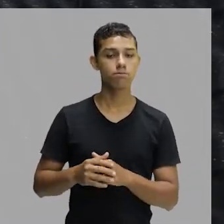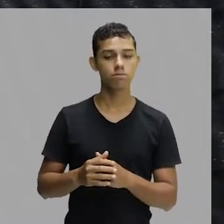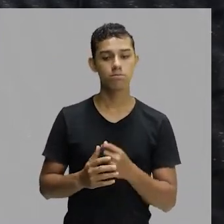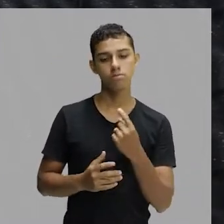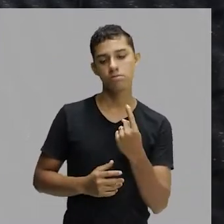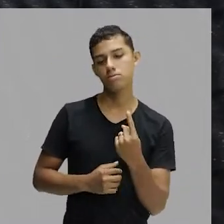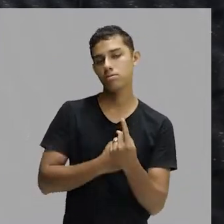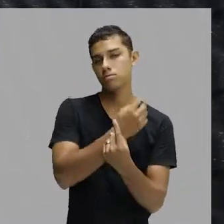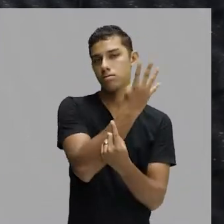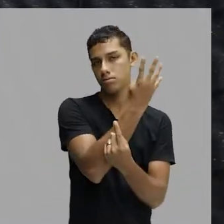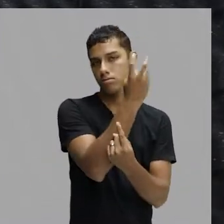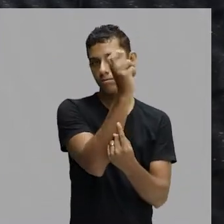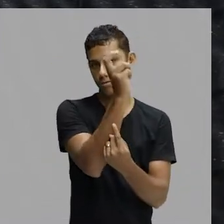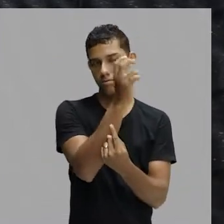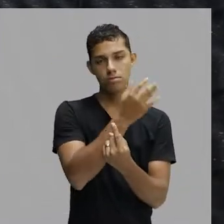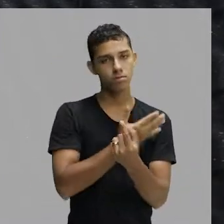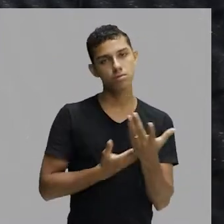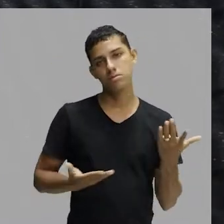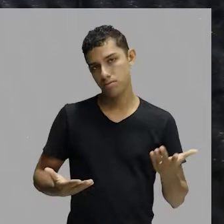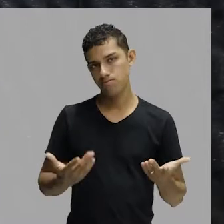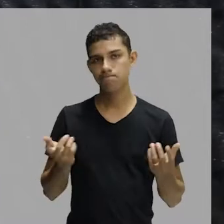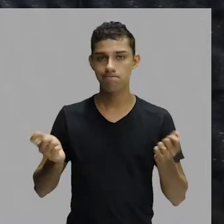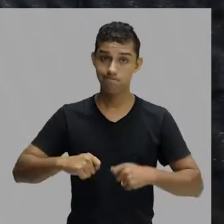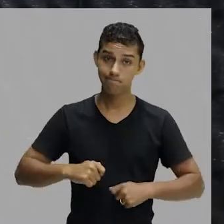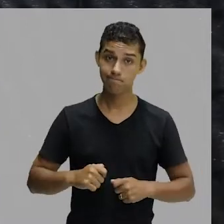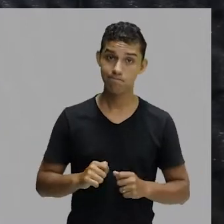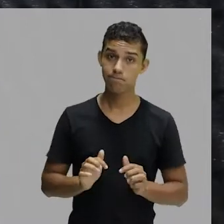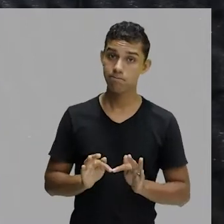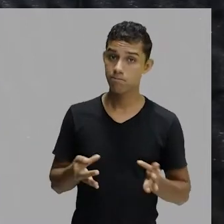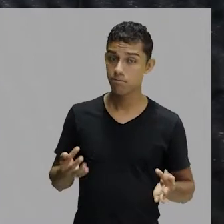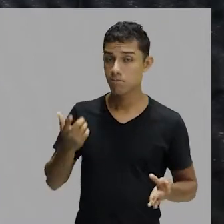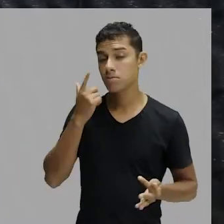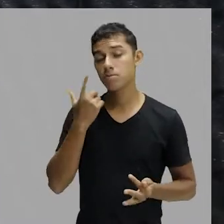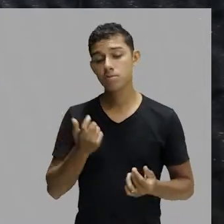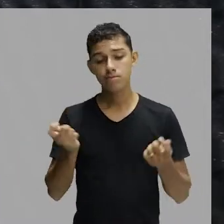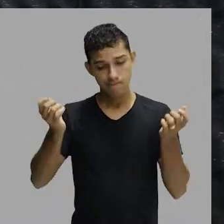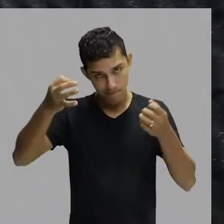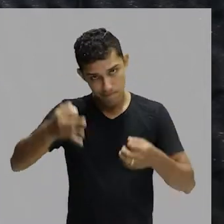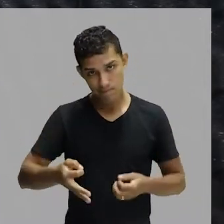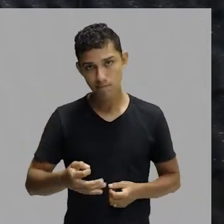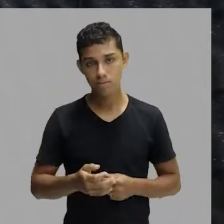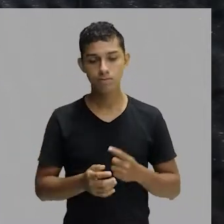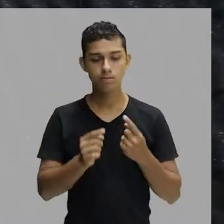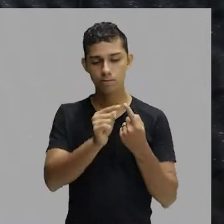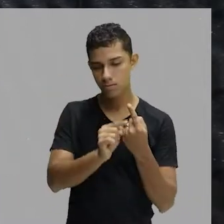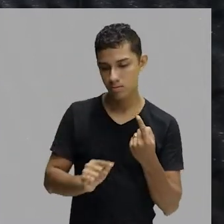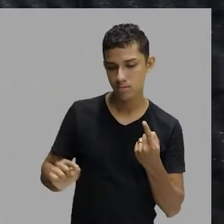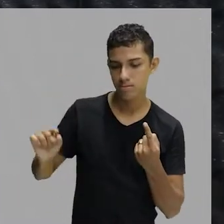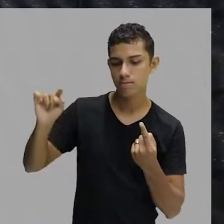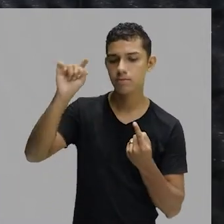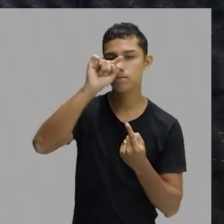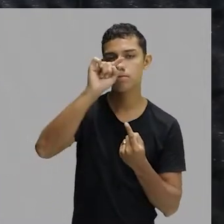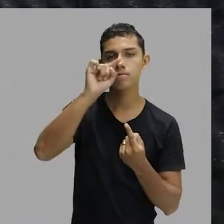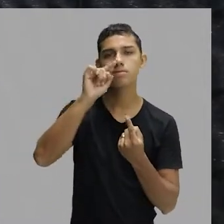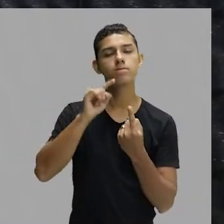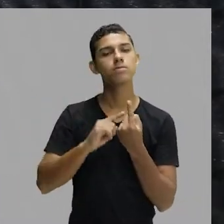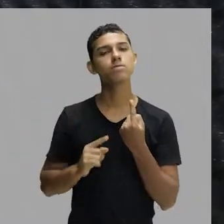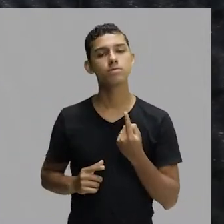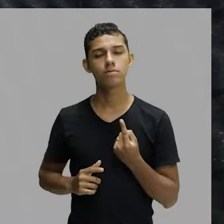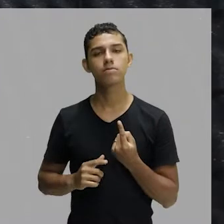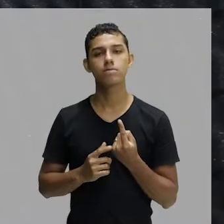carbonos 4 e 5. Então, nessa situação, o sentido correto, a orientação correta é